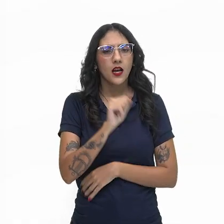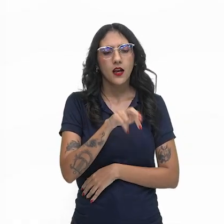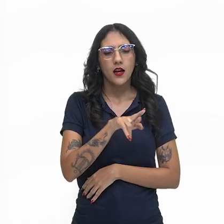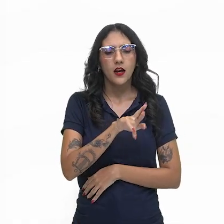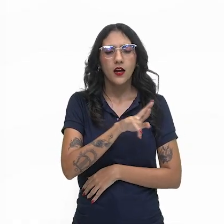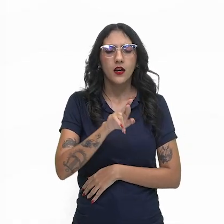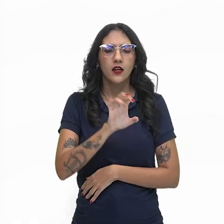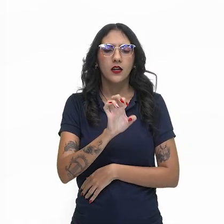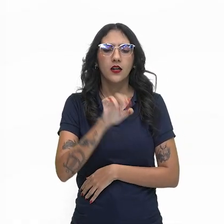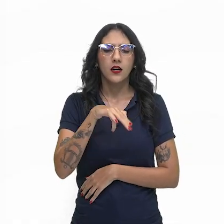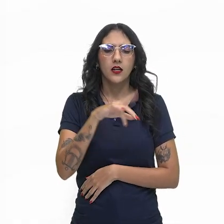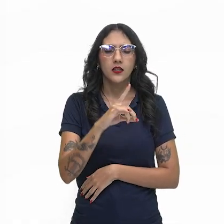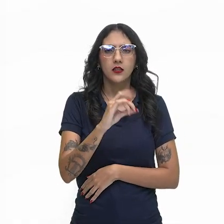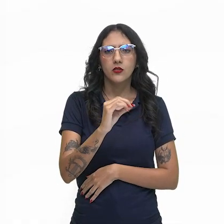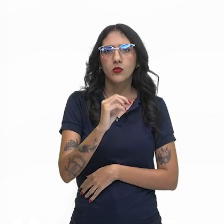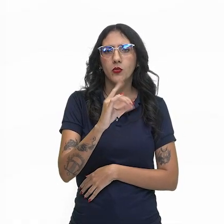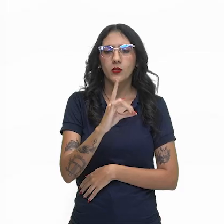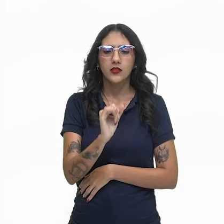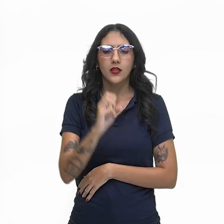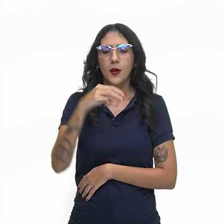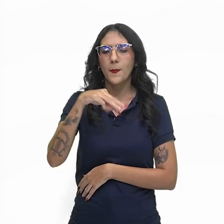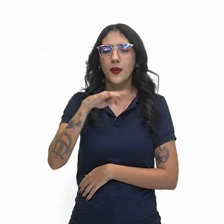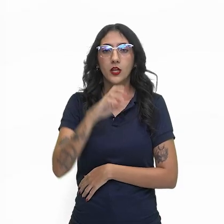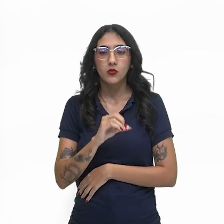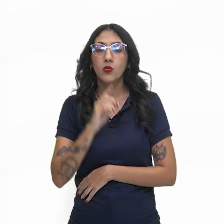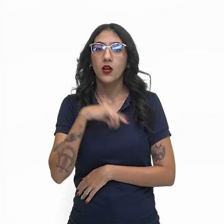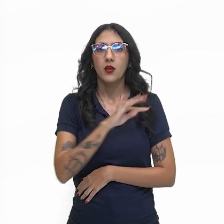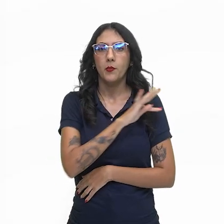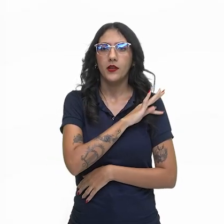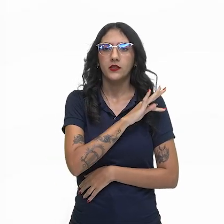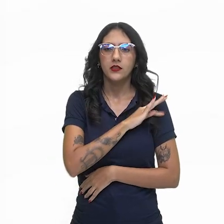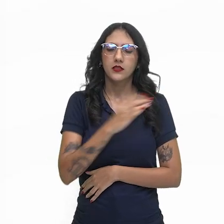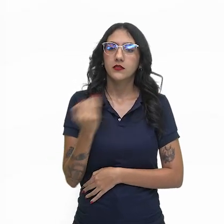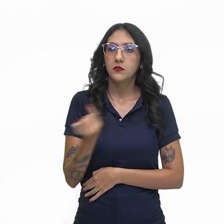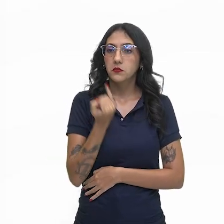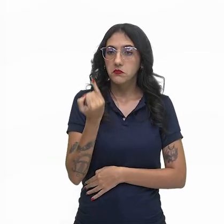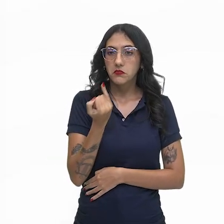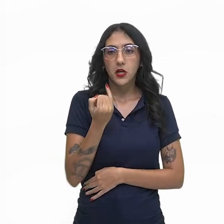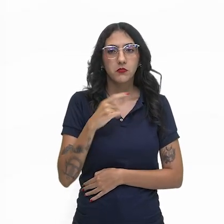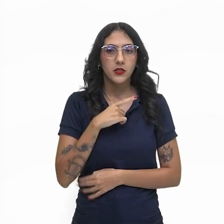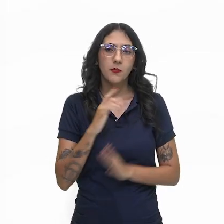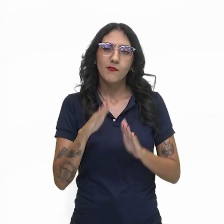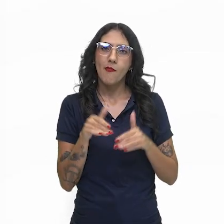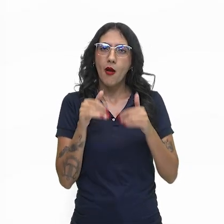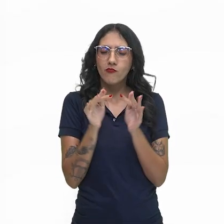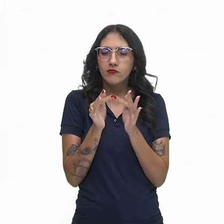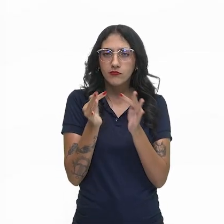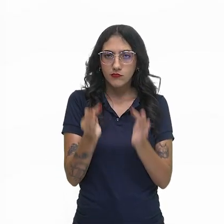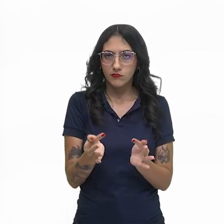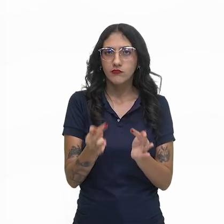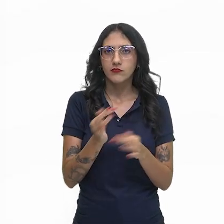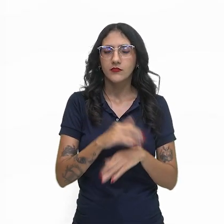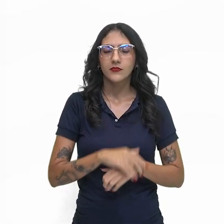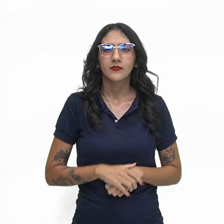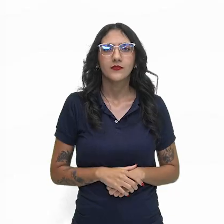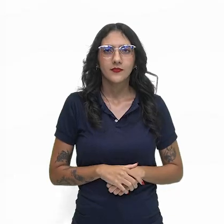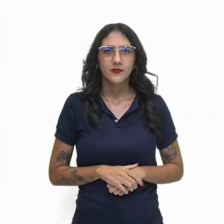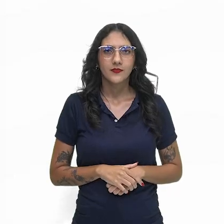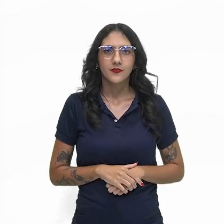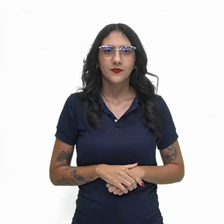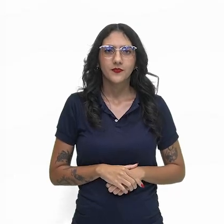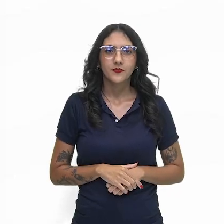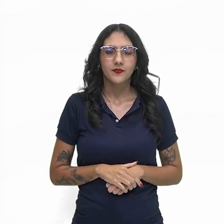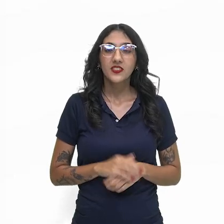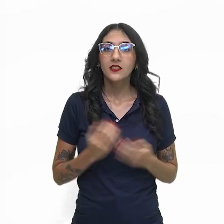uma técnica muito útil para o quê? Para simplificar esses cálculos. Aí, com base